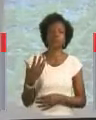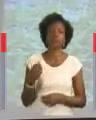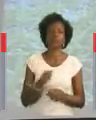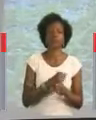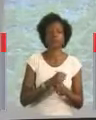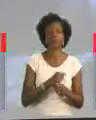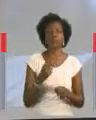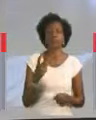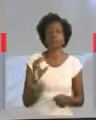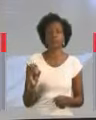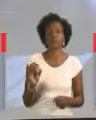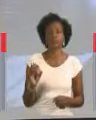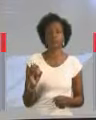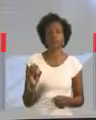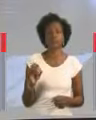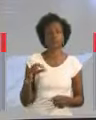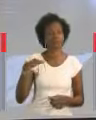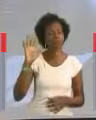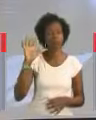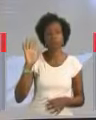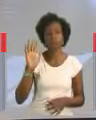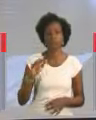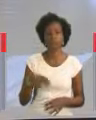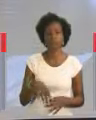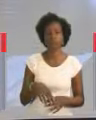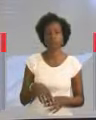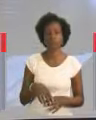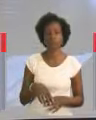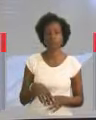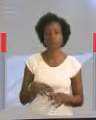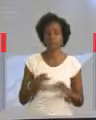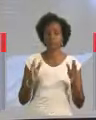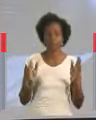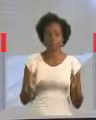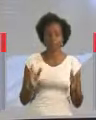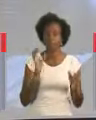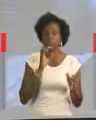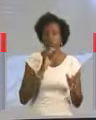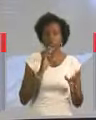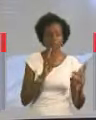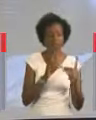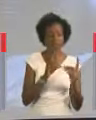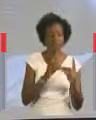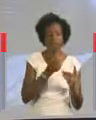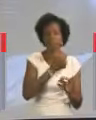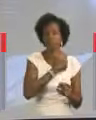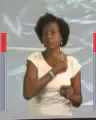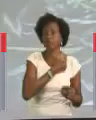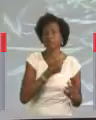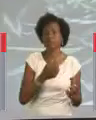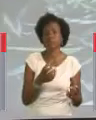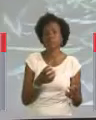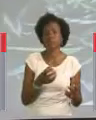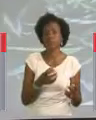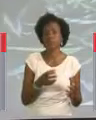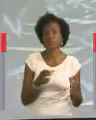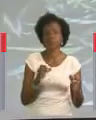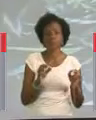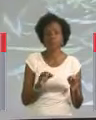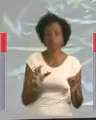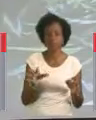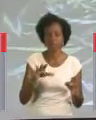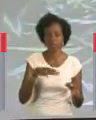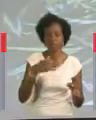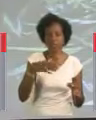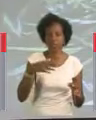20 anos é mais de 20 anos para ser uma escola provisória para atender uma demanda aí depois em